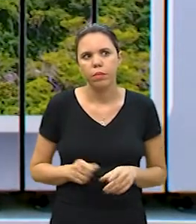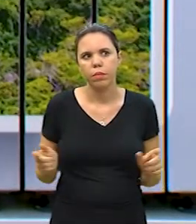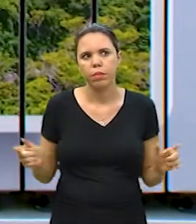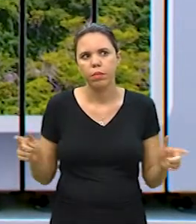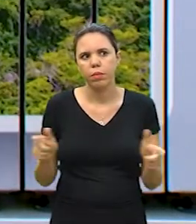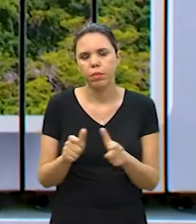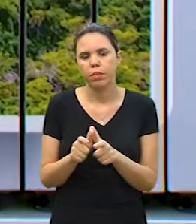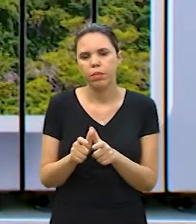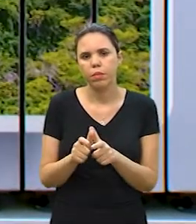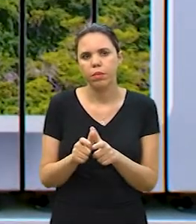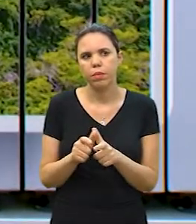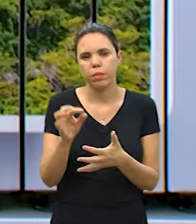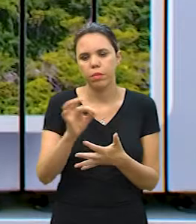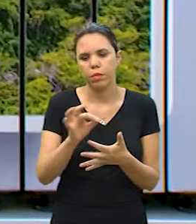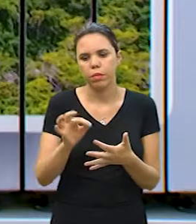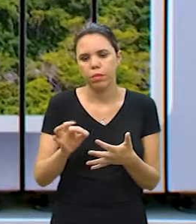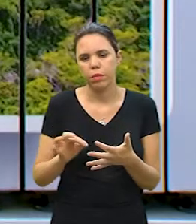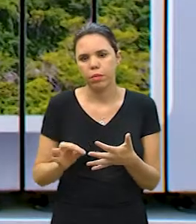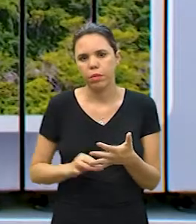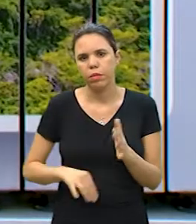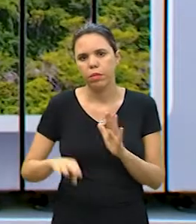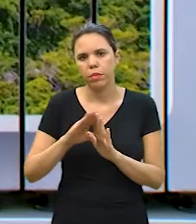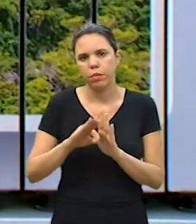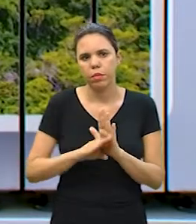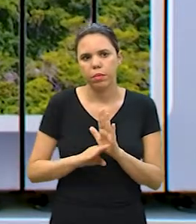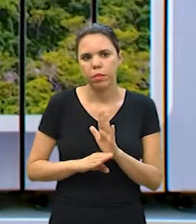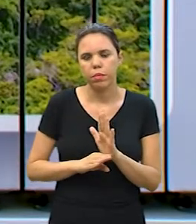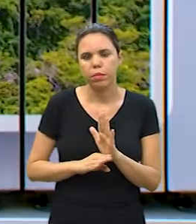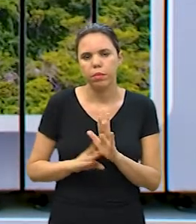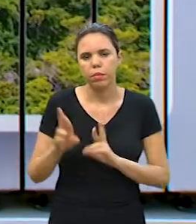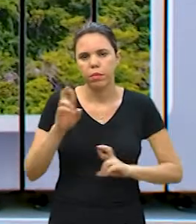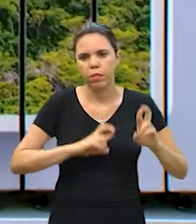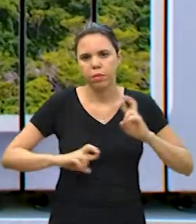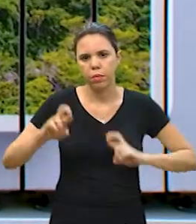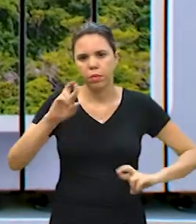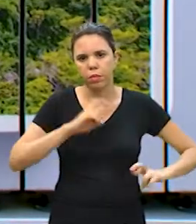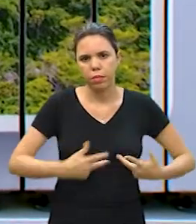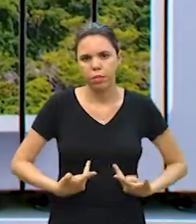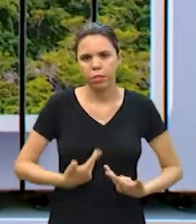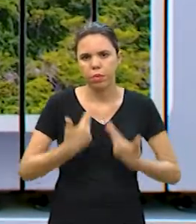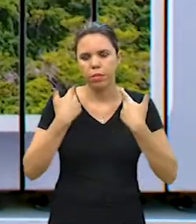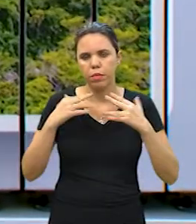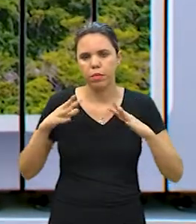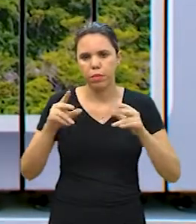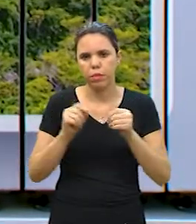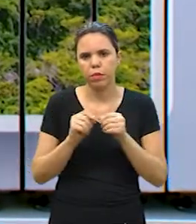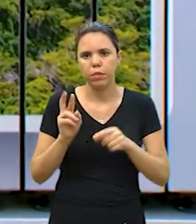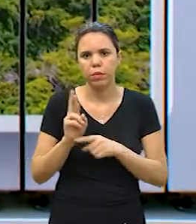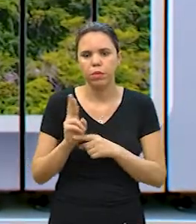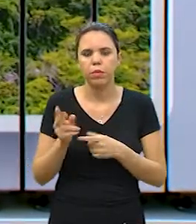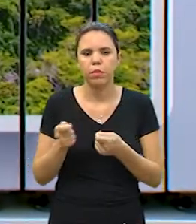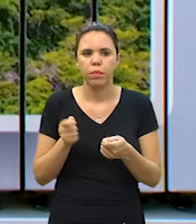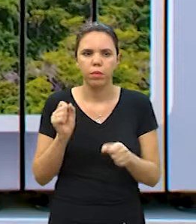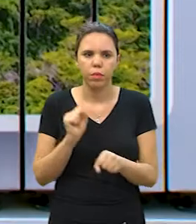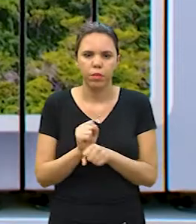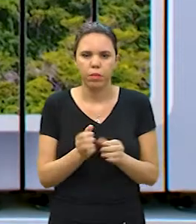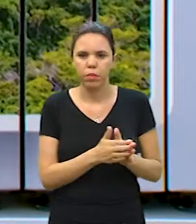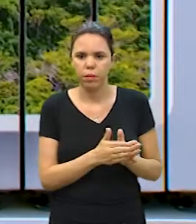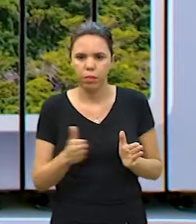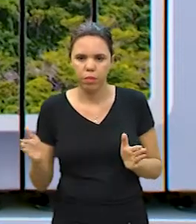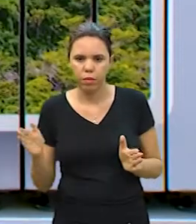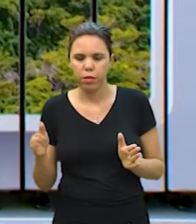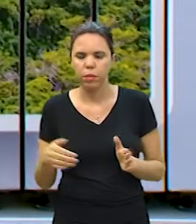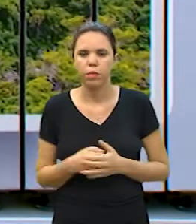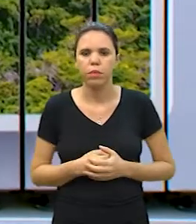assim, diminuindo um conjunto de procedimentos, de exames, de cirurgias, enfim, de tudo que ficou represado